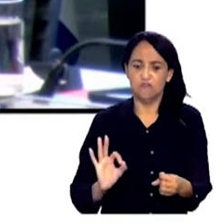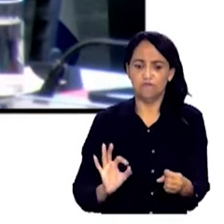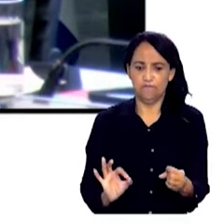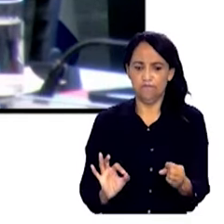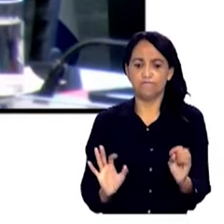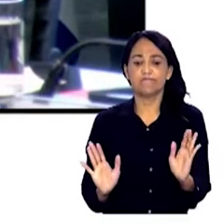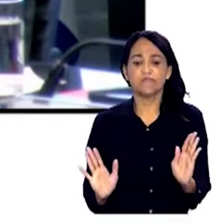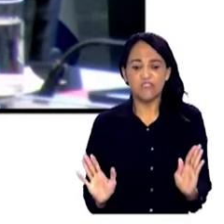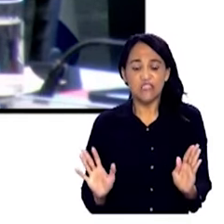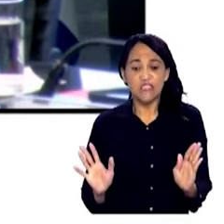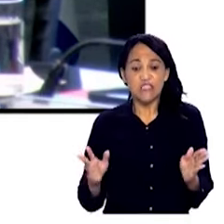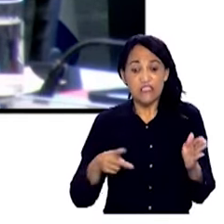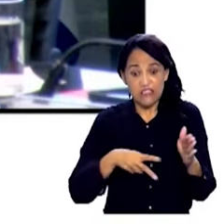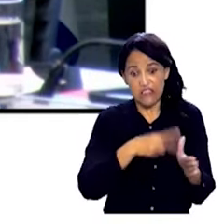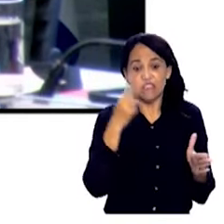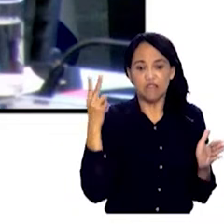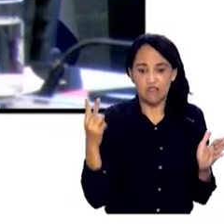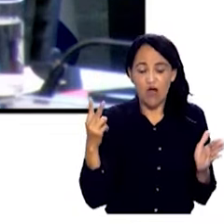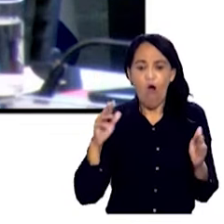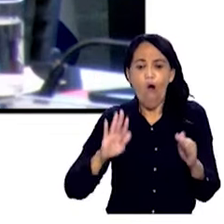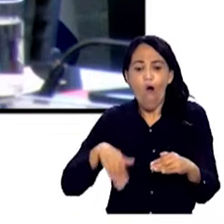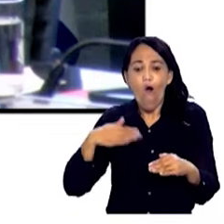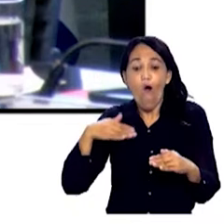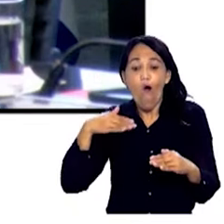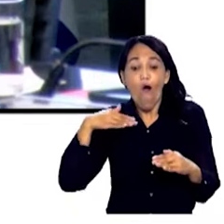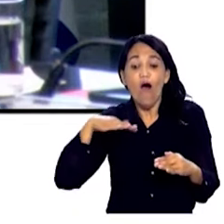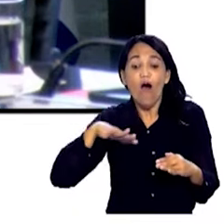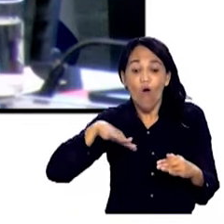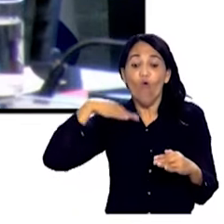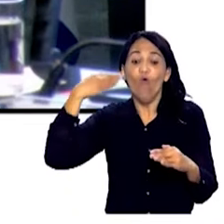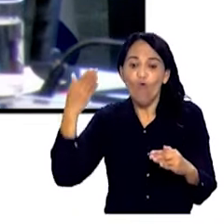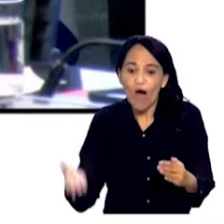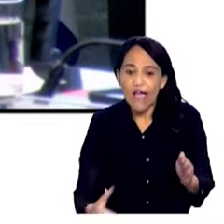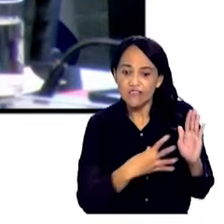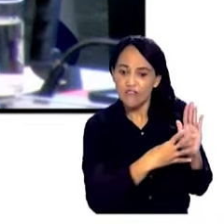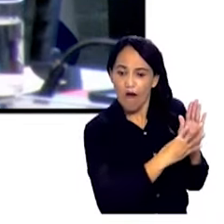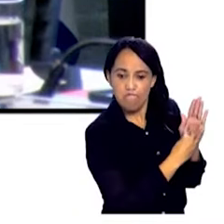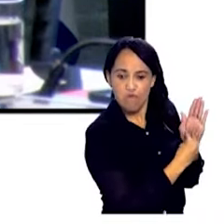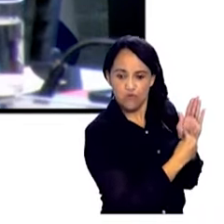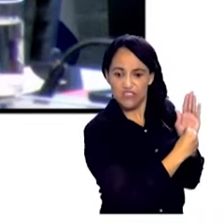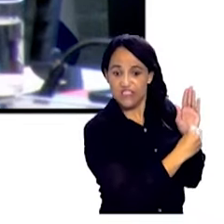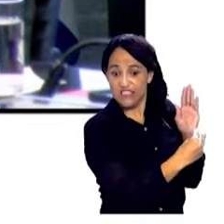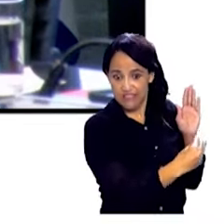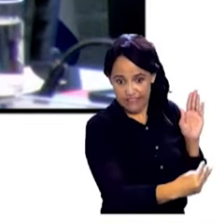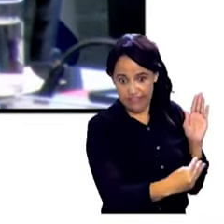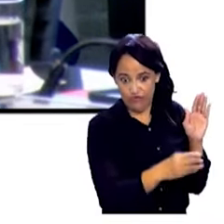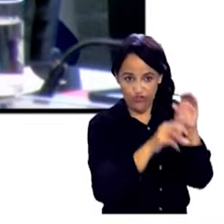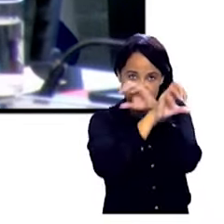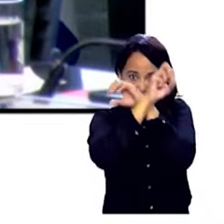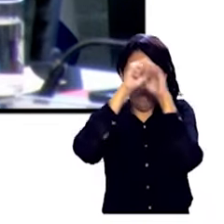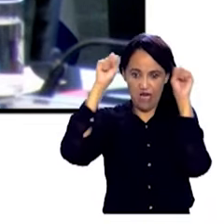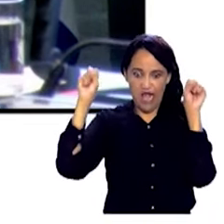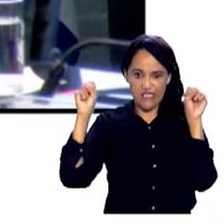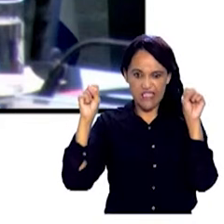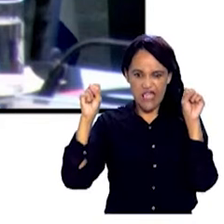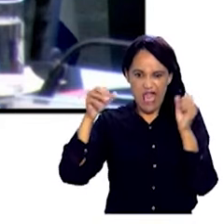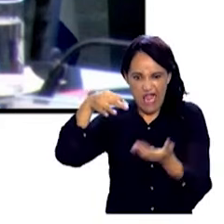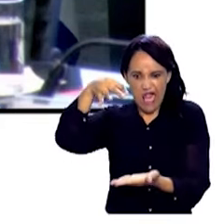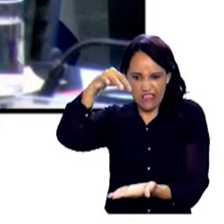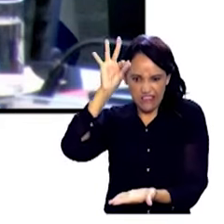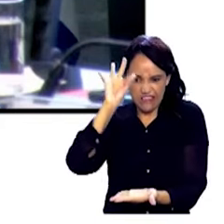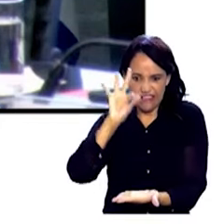segundo quais modelos de tribunal são adequados para essa tarefa e lá é importante porque lá tem